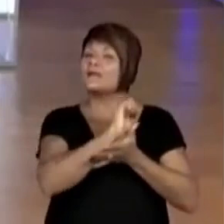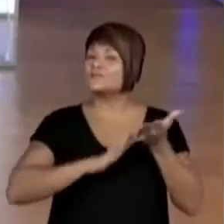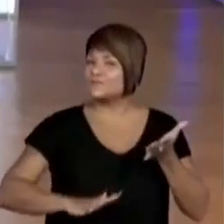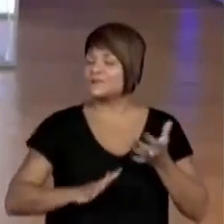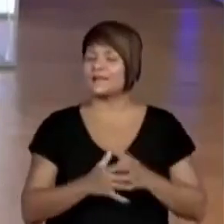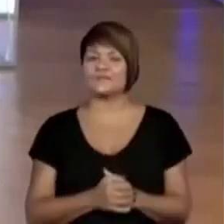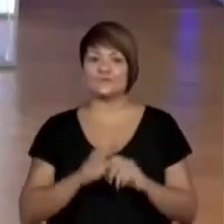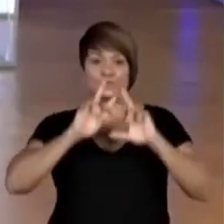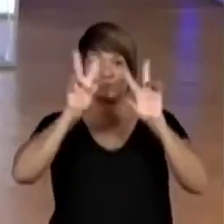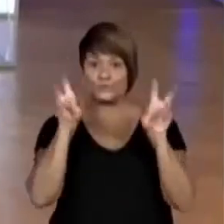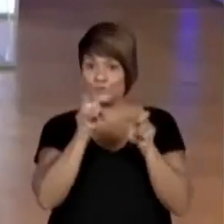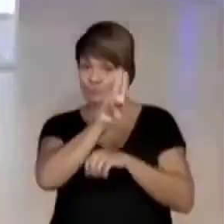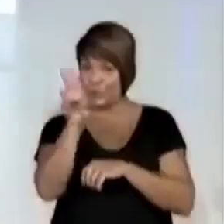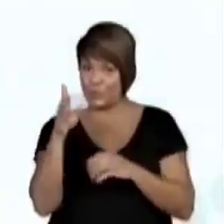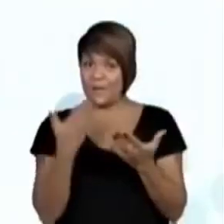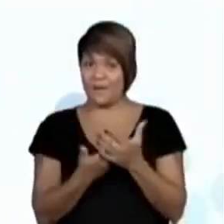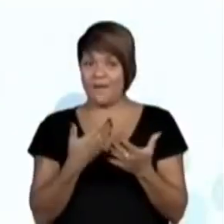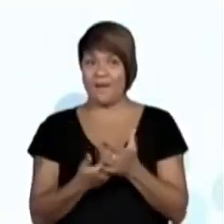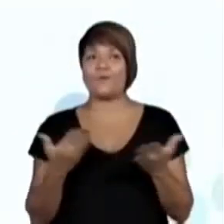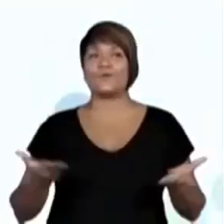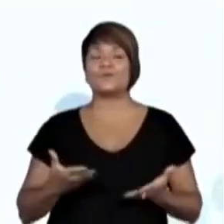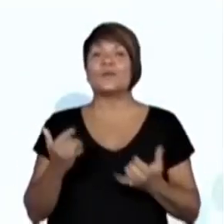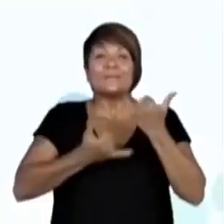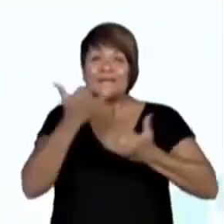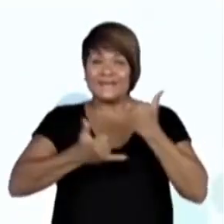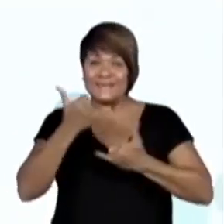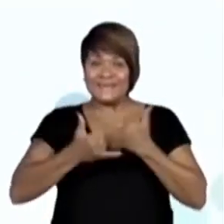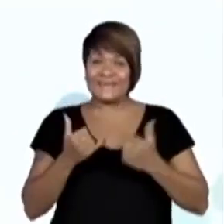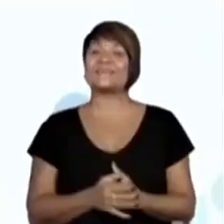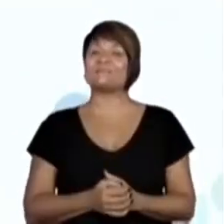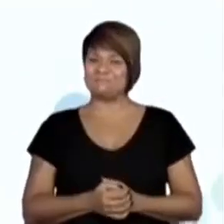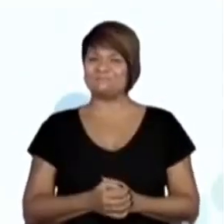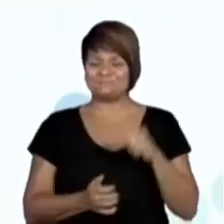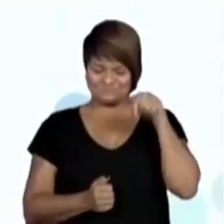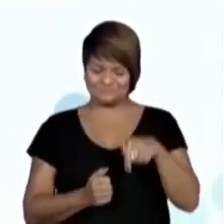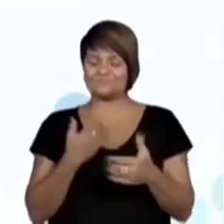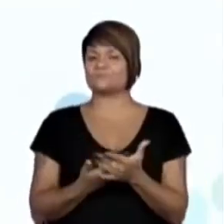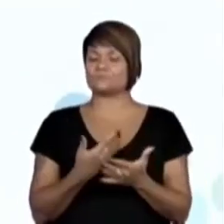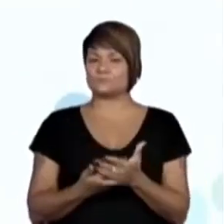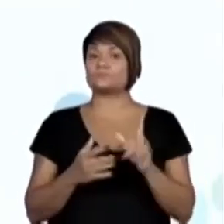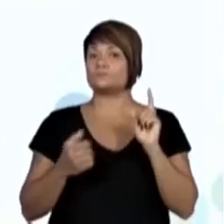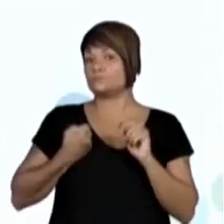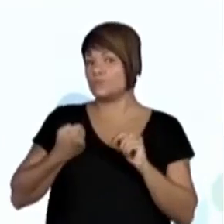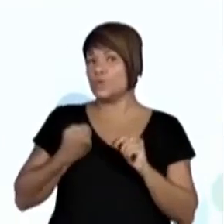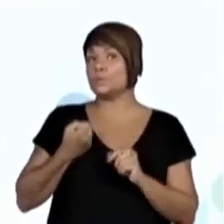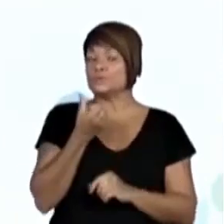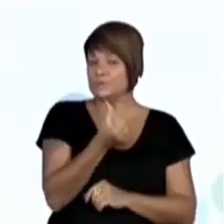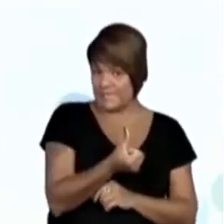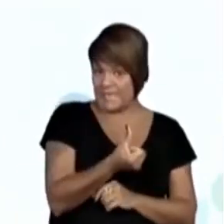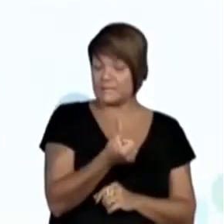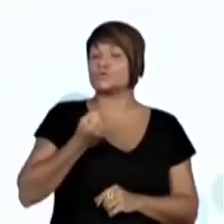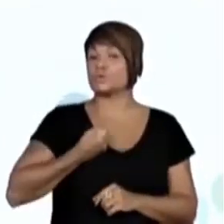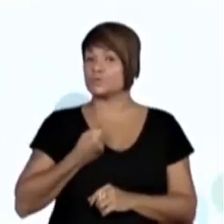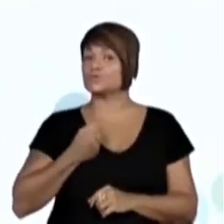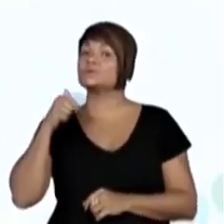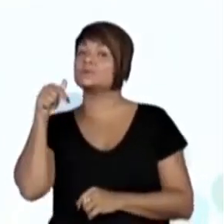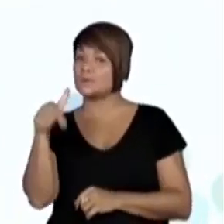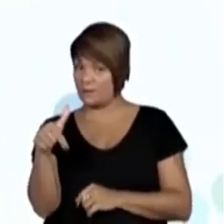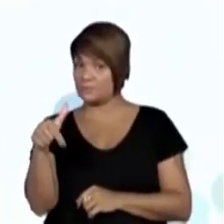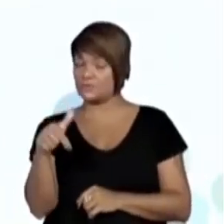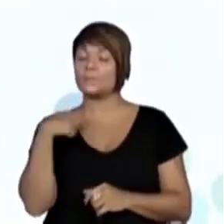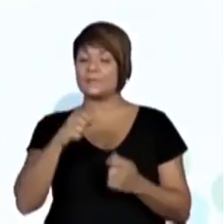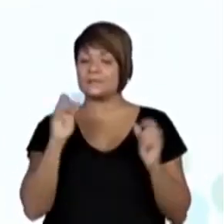título da aula de hoje é Brincadeiras. E essa aula corresponde à aula 6 e à aula 7, que nós tivemos